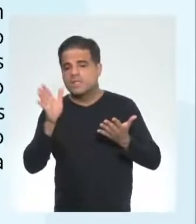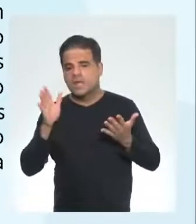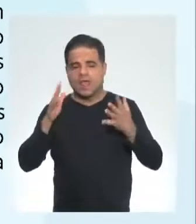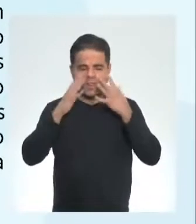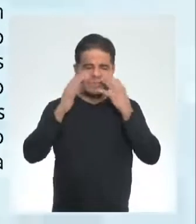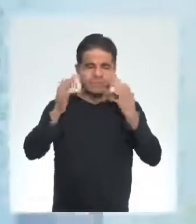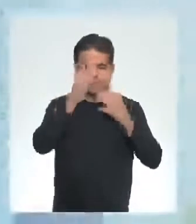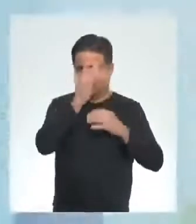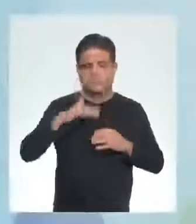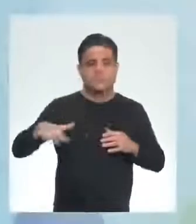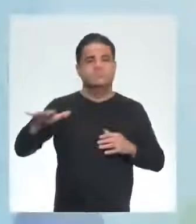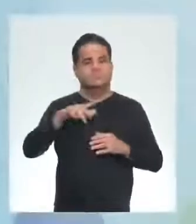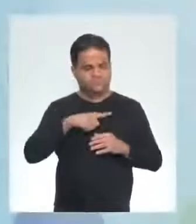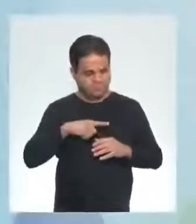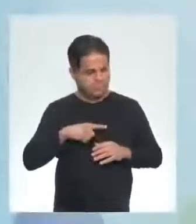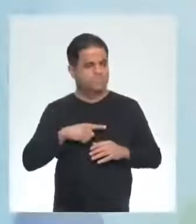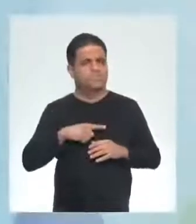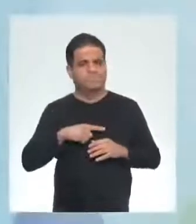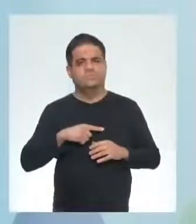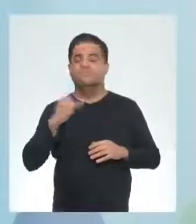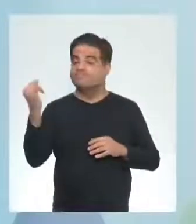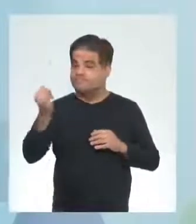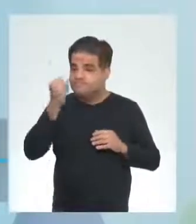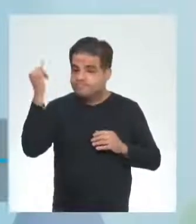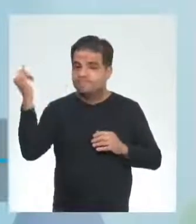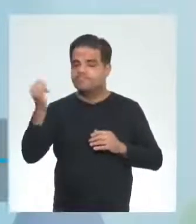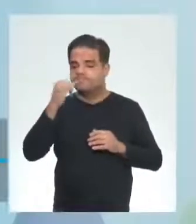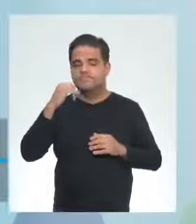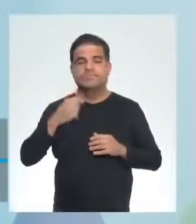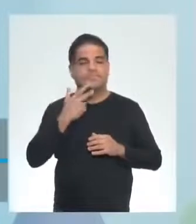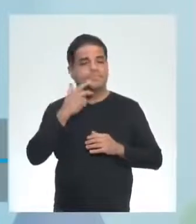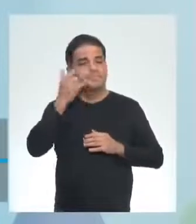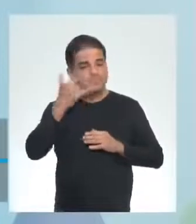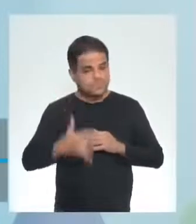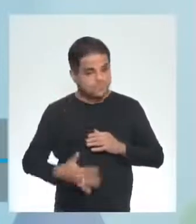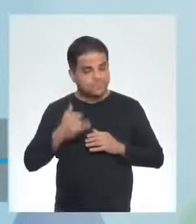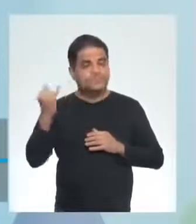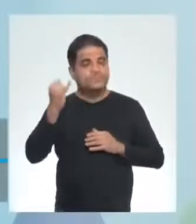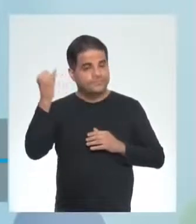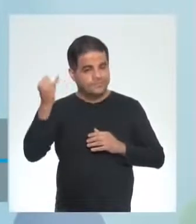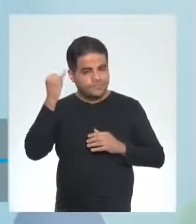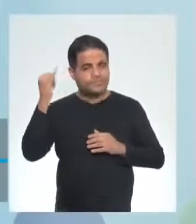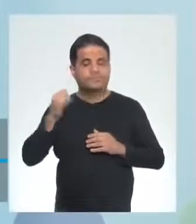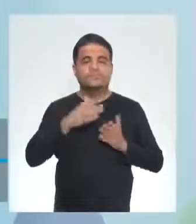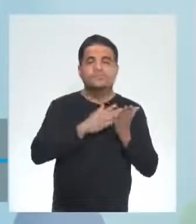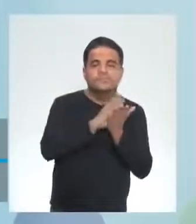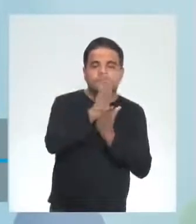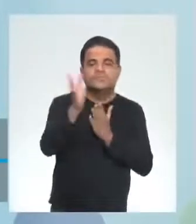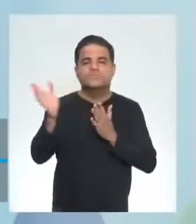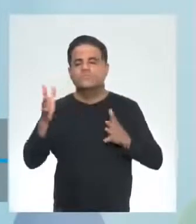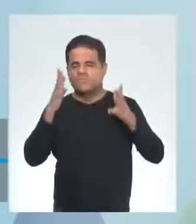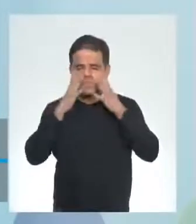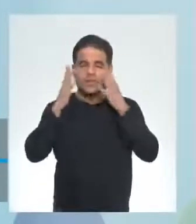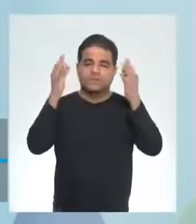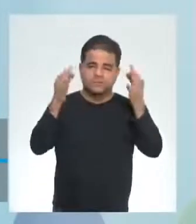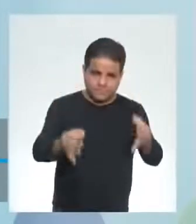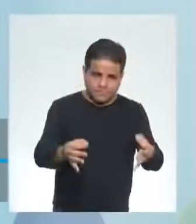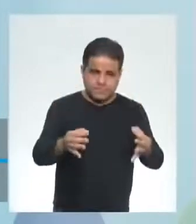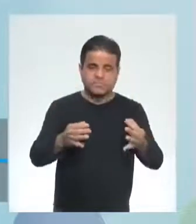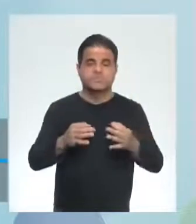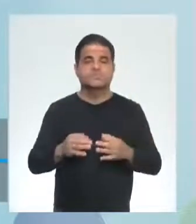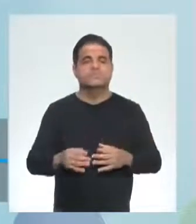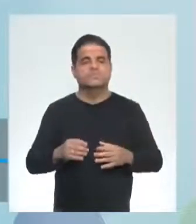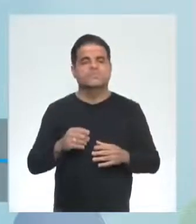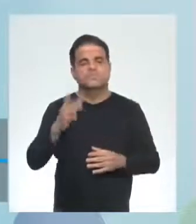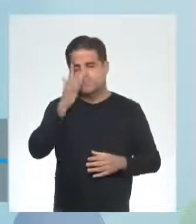dos habitantes. E isso é muito importante a gente ressaltar essa questão do desvio da atenção, né?